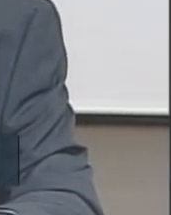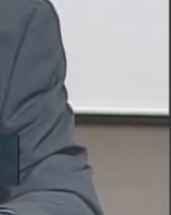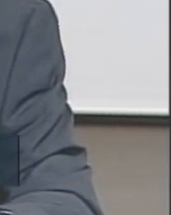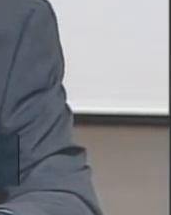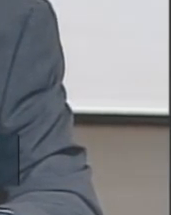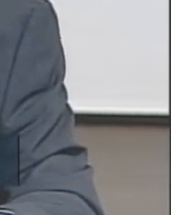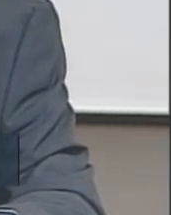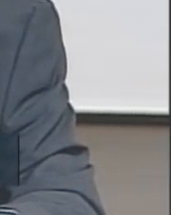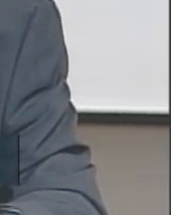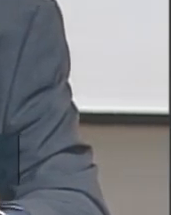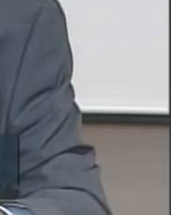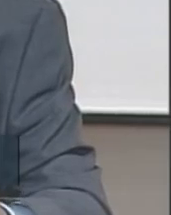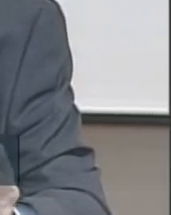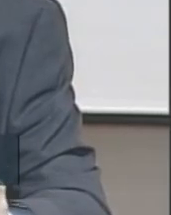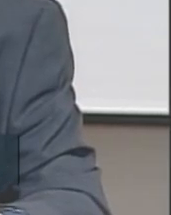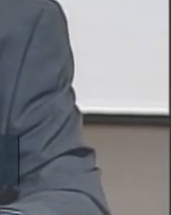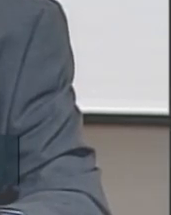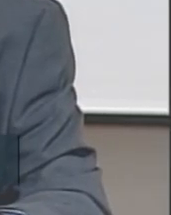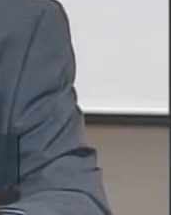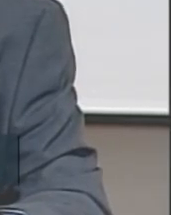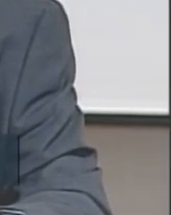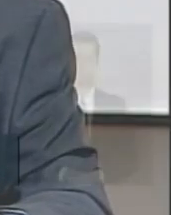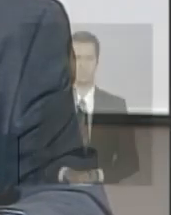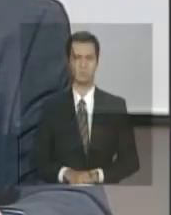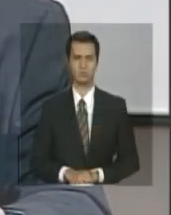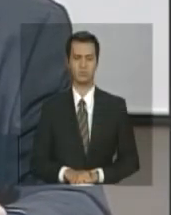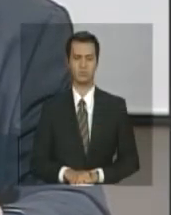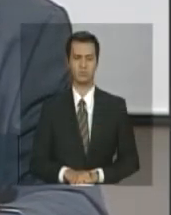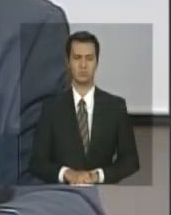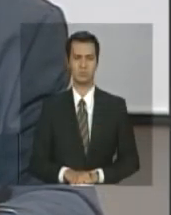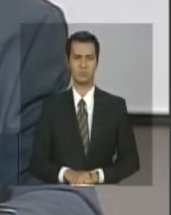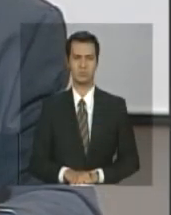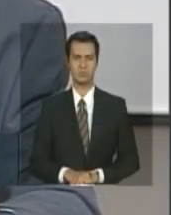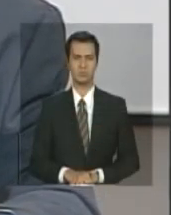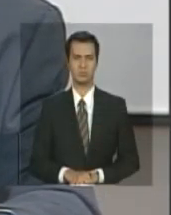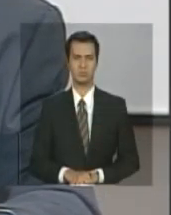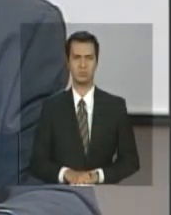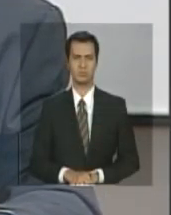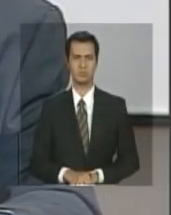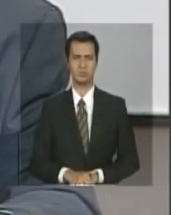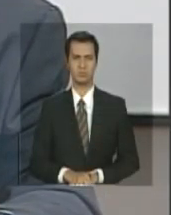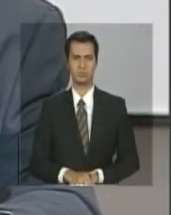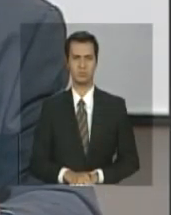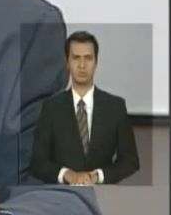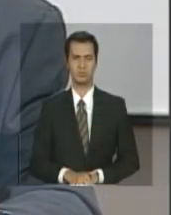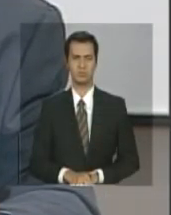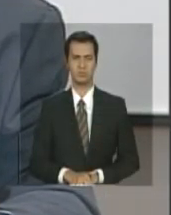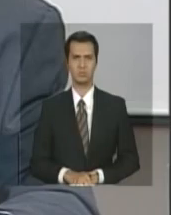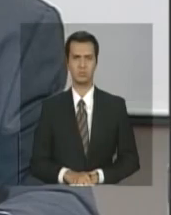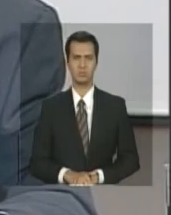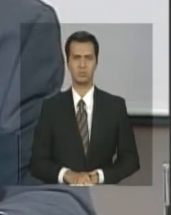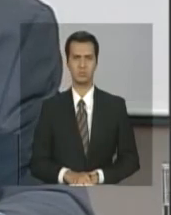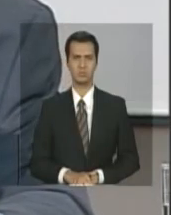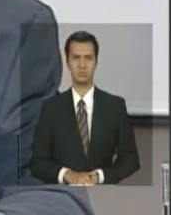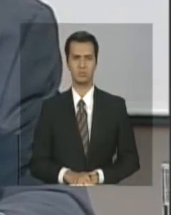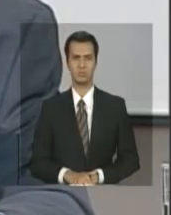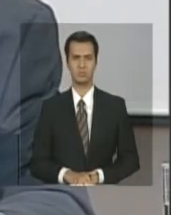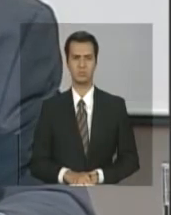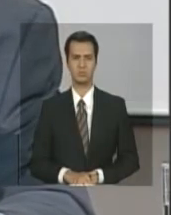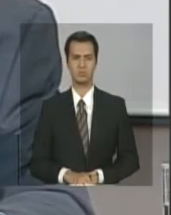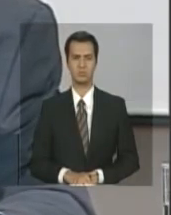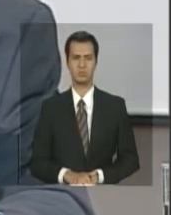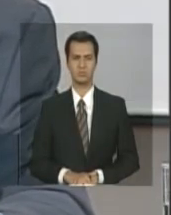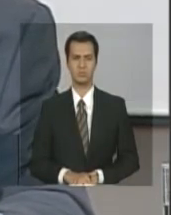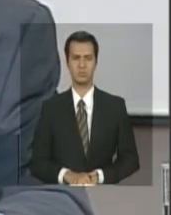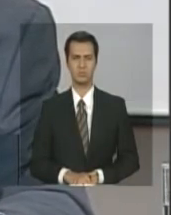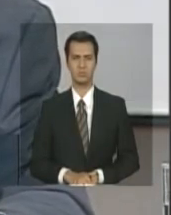Professor, o Unicef é extremamente pobre em 2009, quem ganhava menos de R$116 por fim de centavo. Se for um quadro do